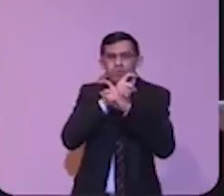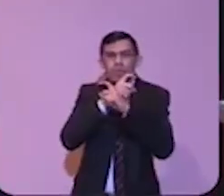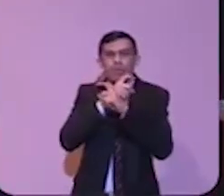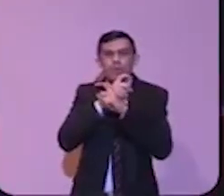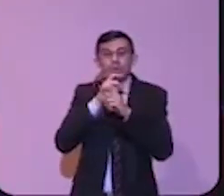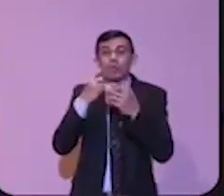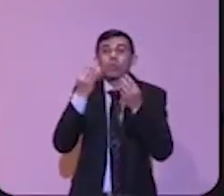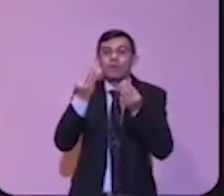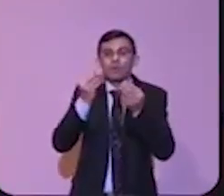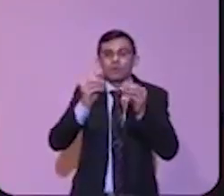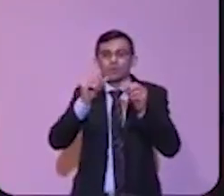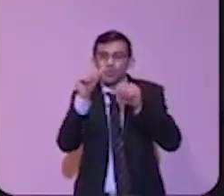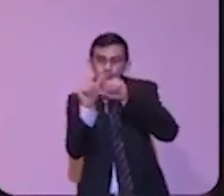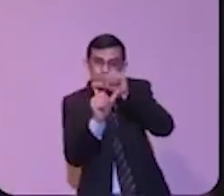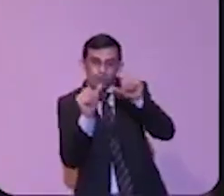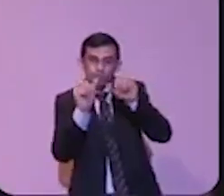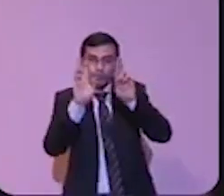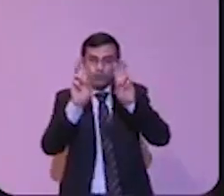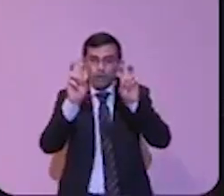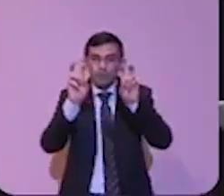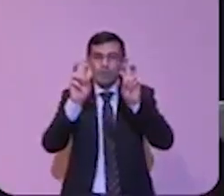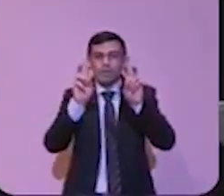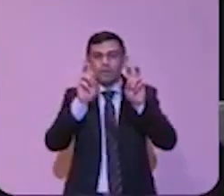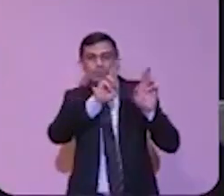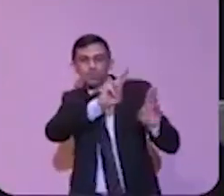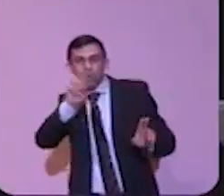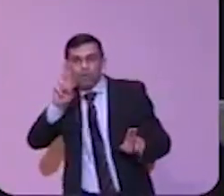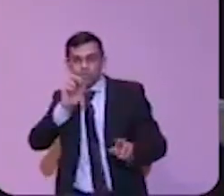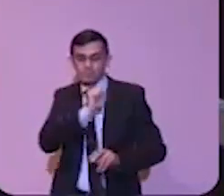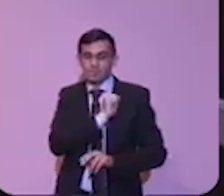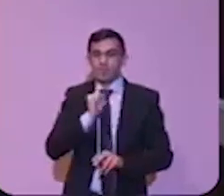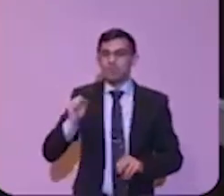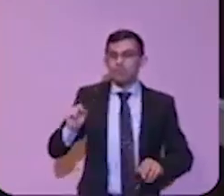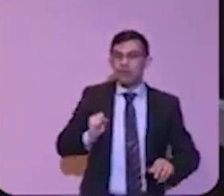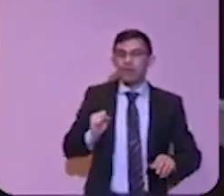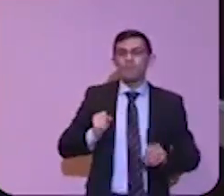dada essa homenagem a esse homem, Samuel, pelo